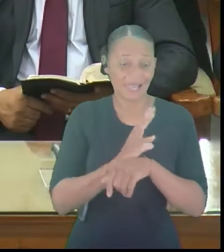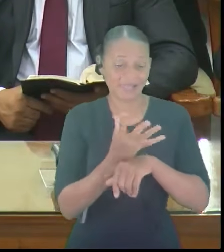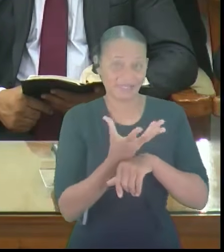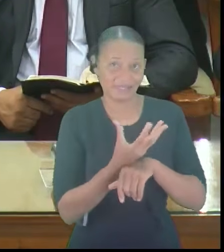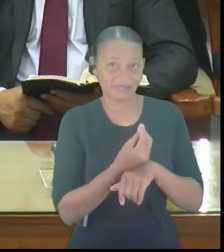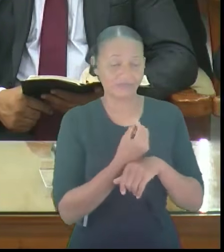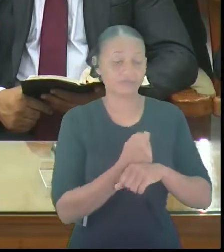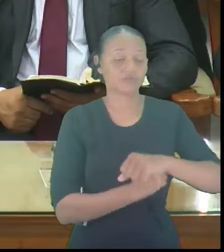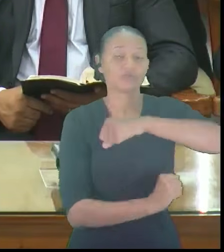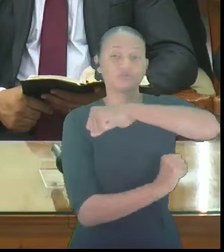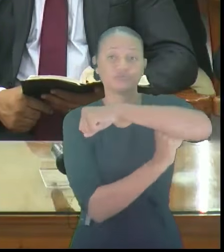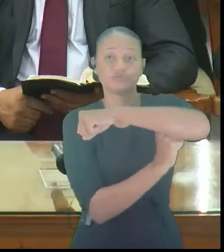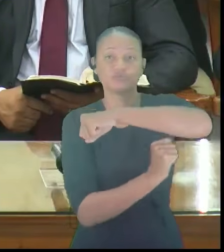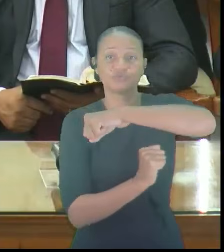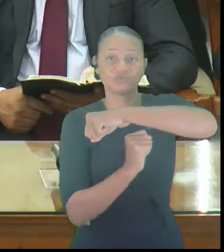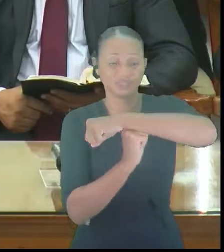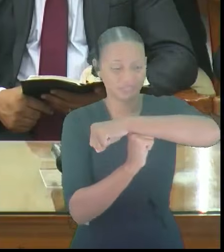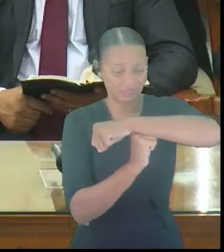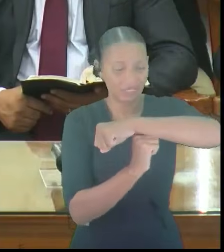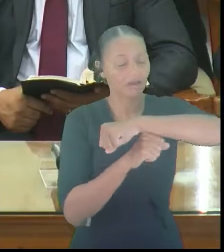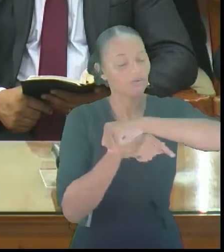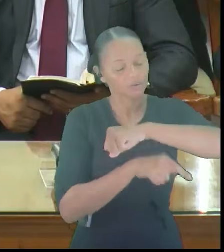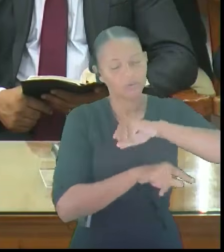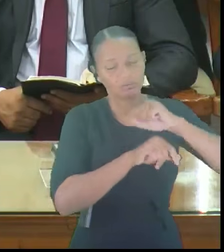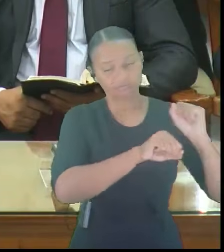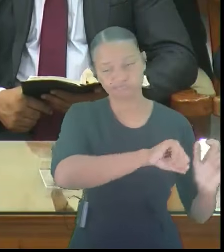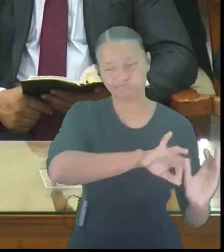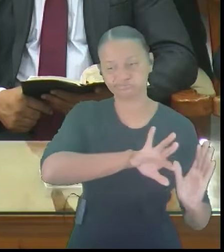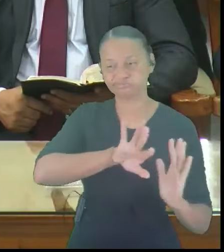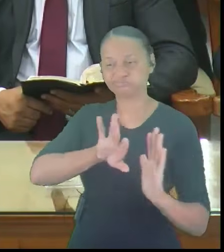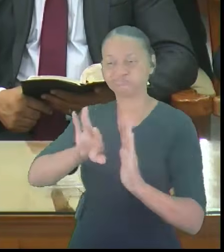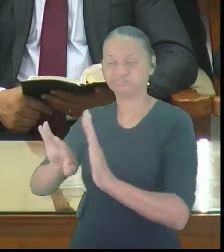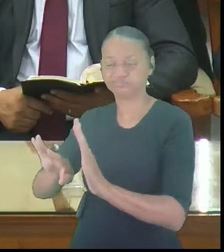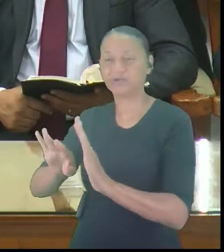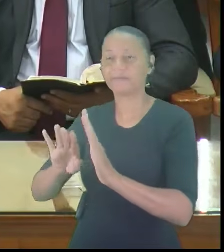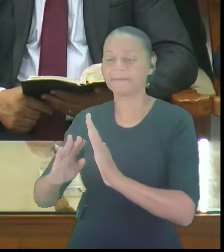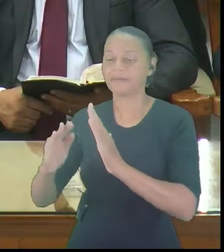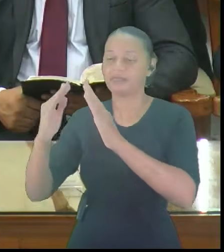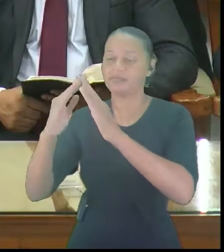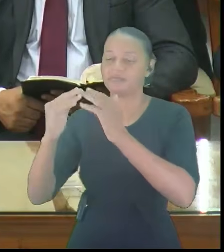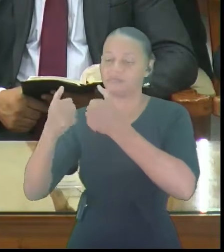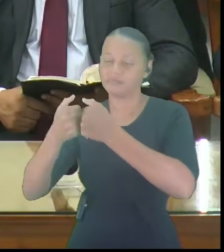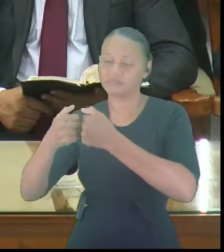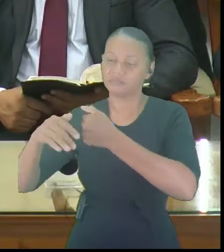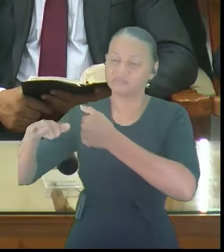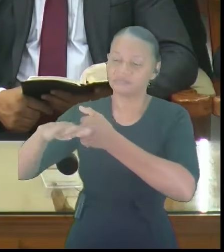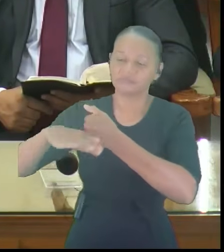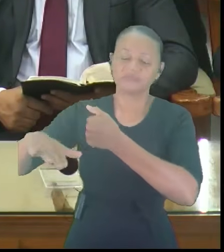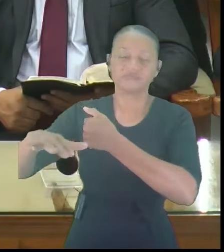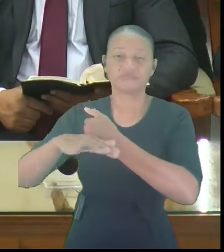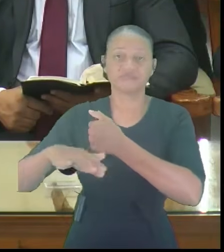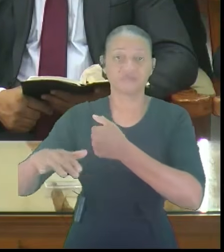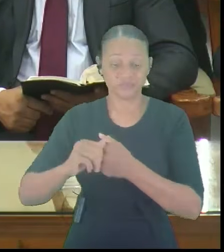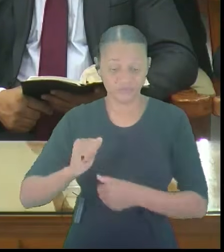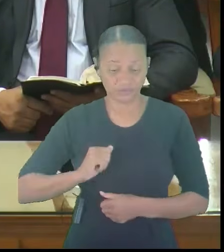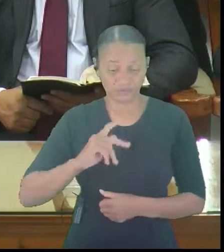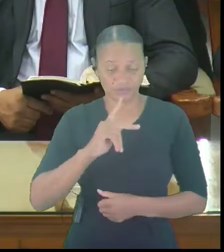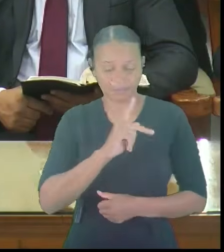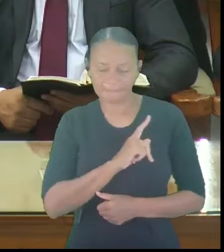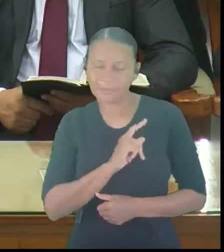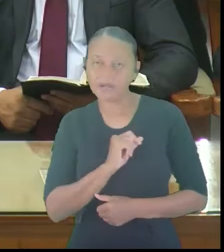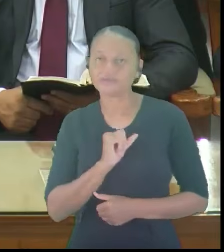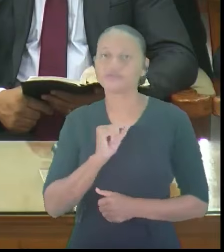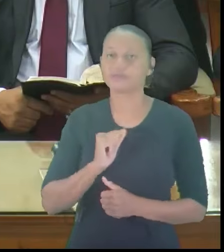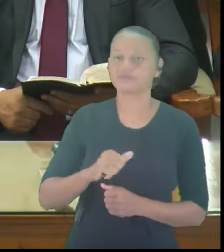do cenáculo para o alpendre. Aleluia! E os apóstolos se revezavam dando